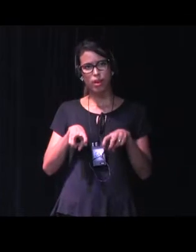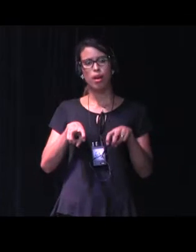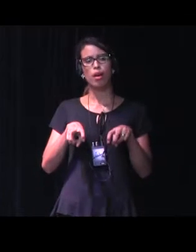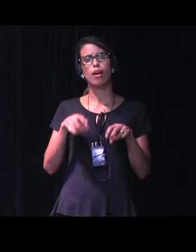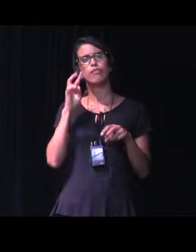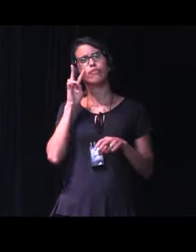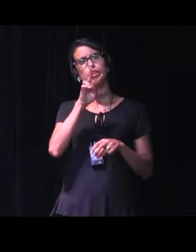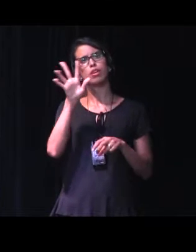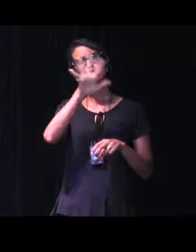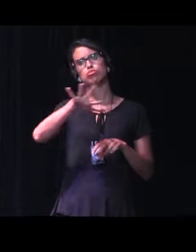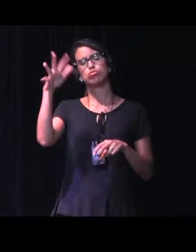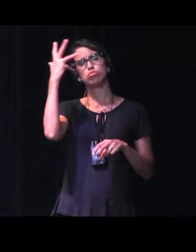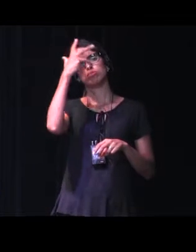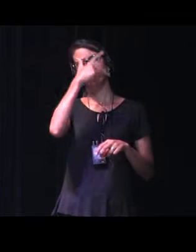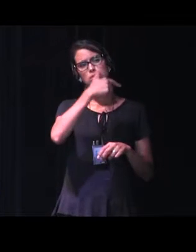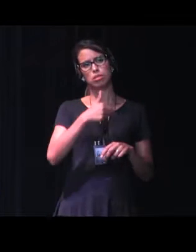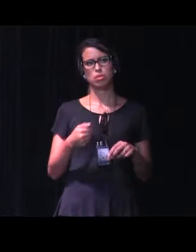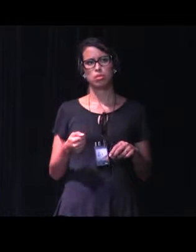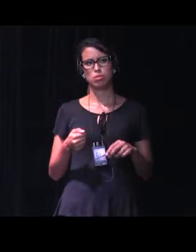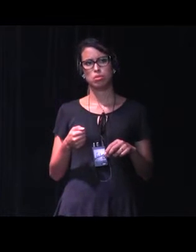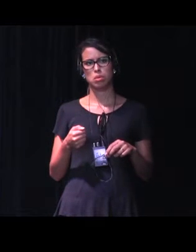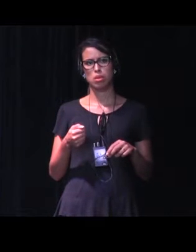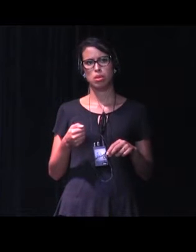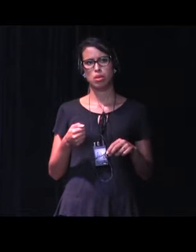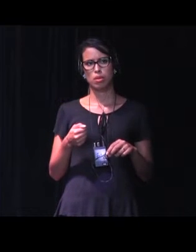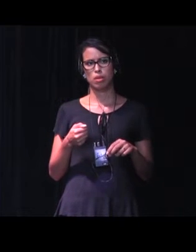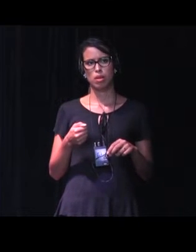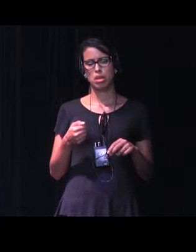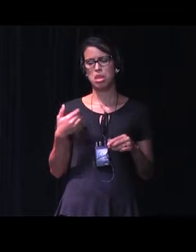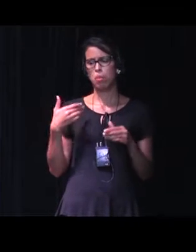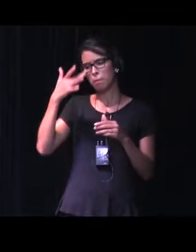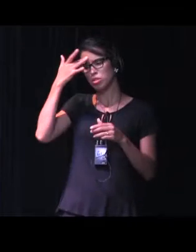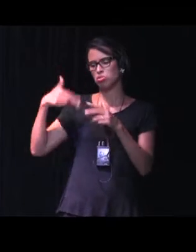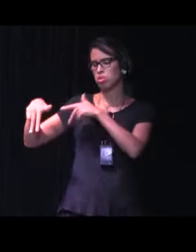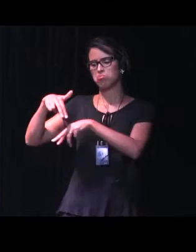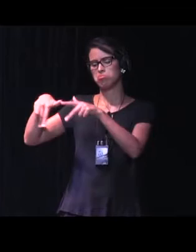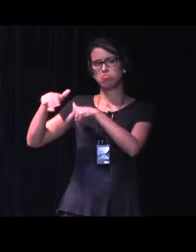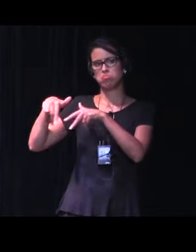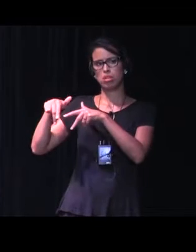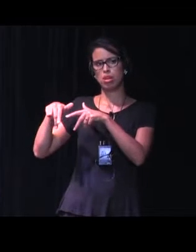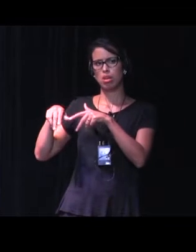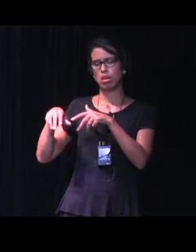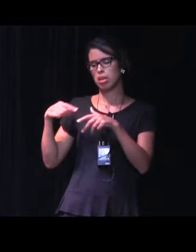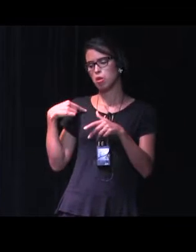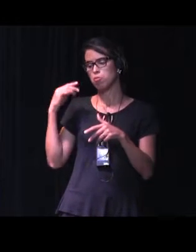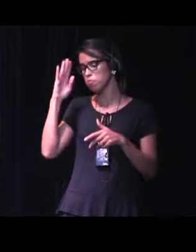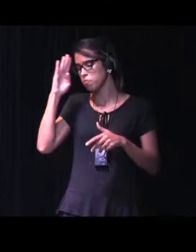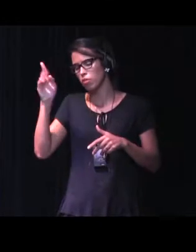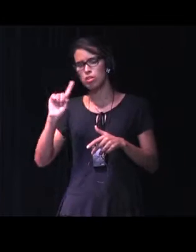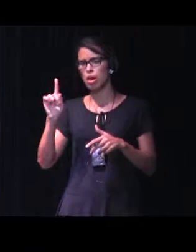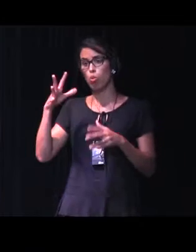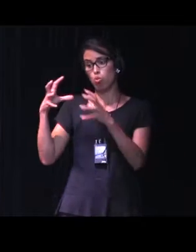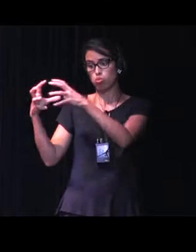isso de sentar e ver a paisagem. E no que não importa não é o indivíduo nas suas atividades cotidianas, senão o